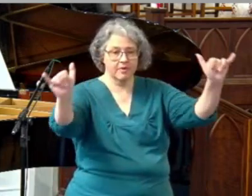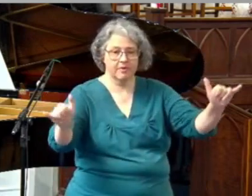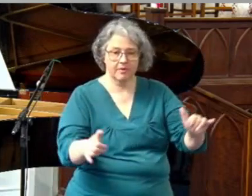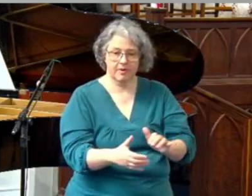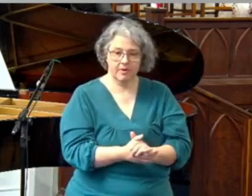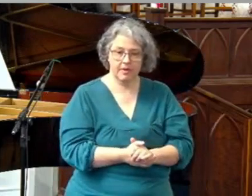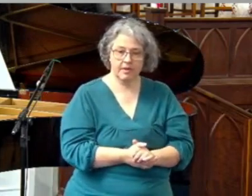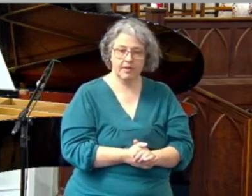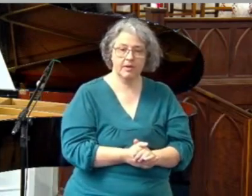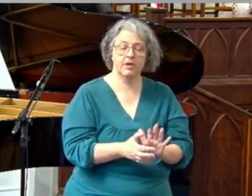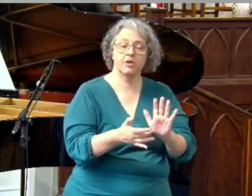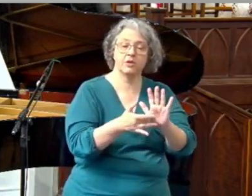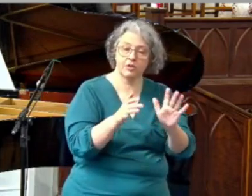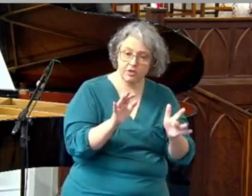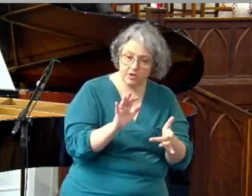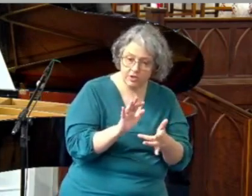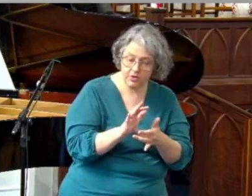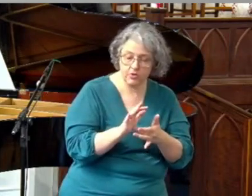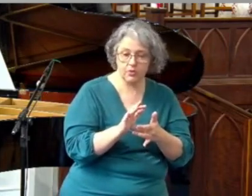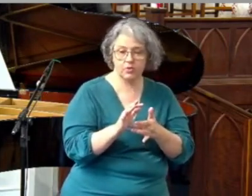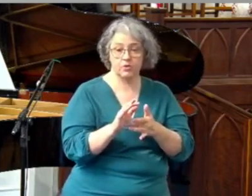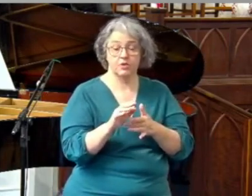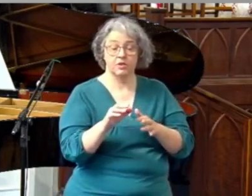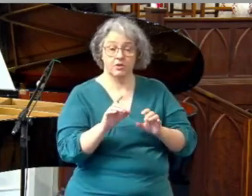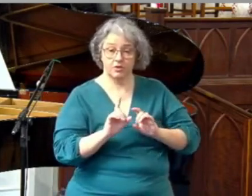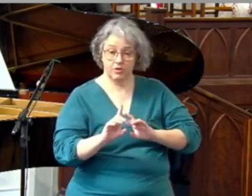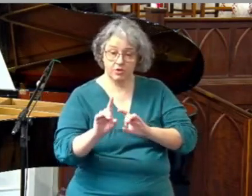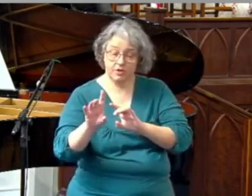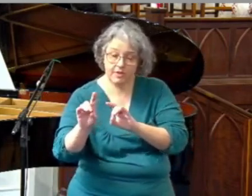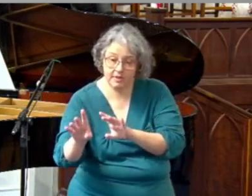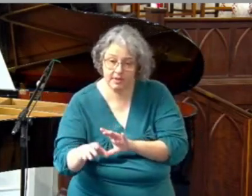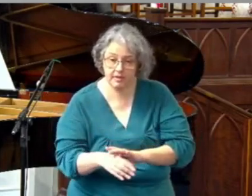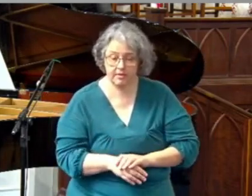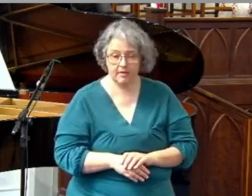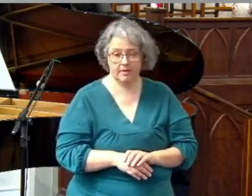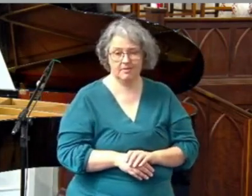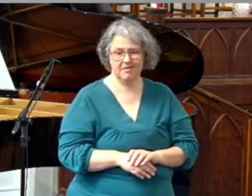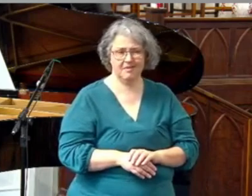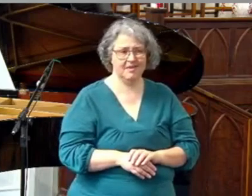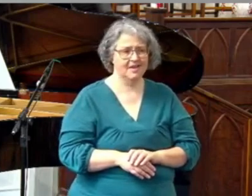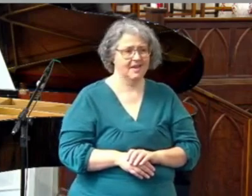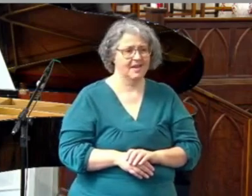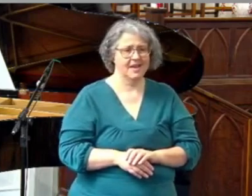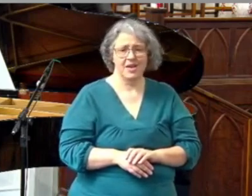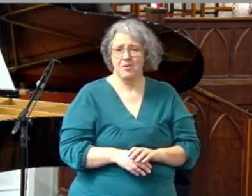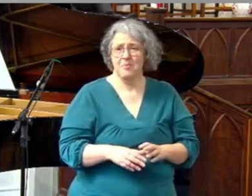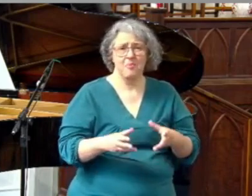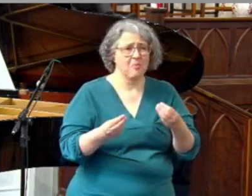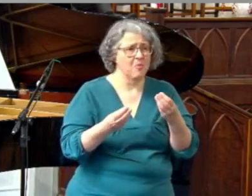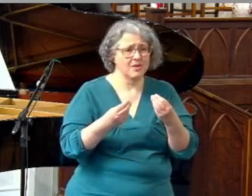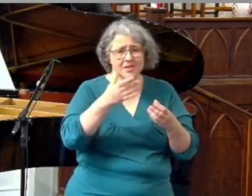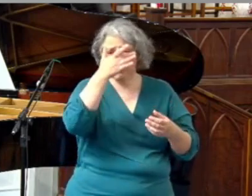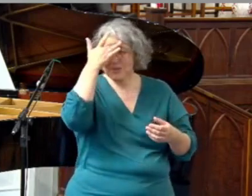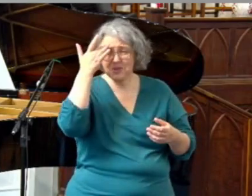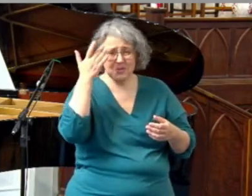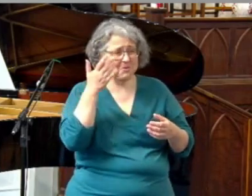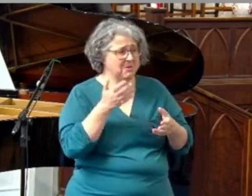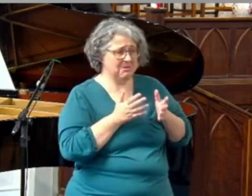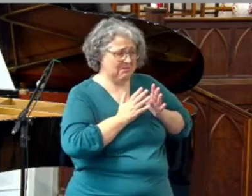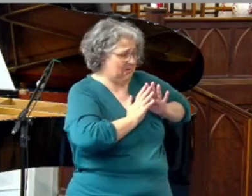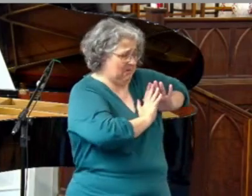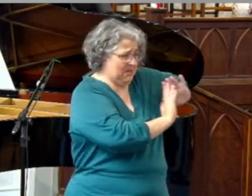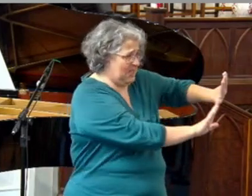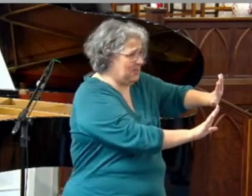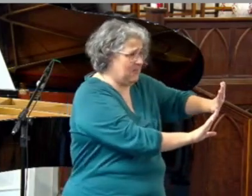que o ministério de Jesus e de seus discípulos, pessoas simplesmente desprezaram e hostilizaram a mensagem